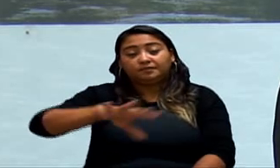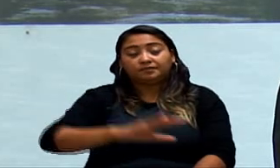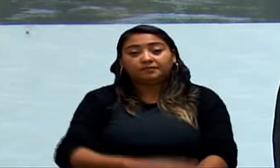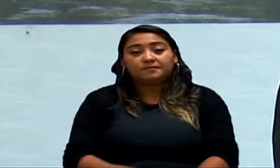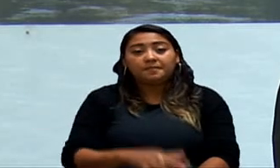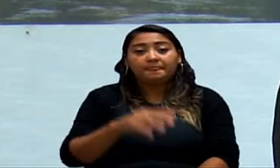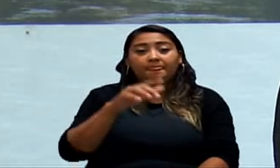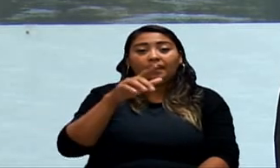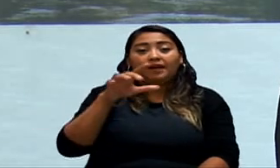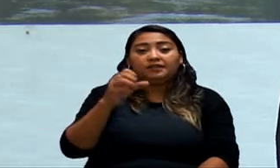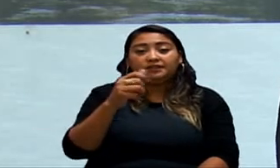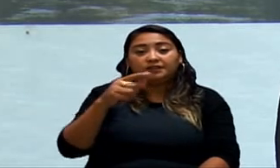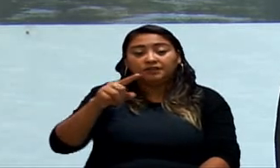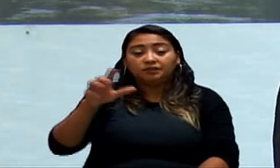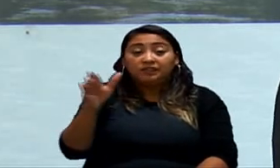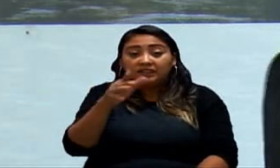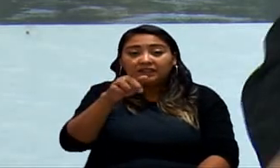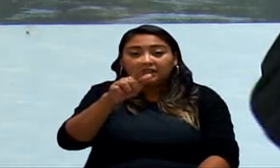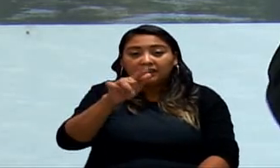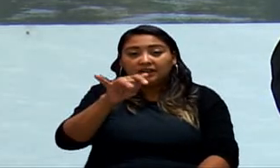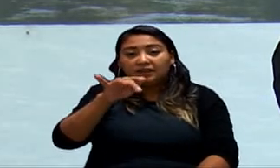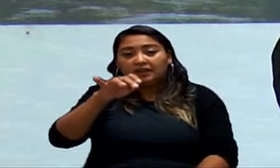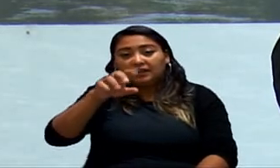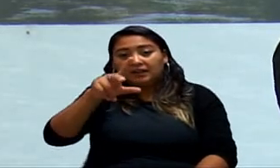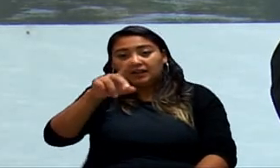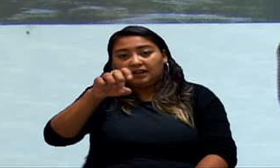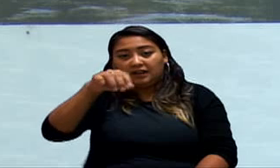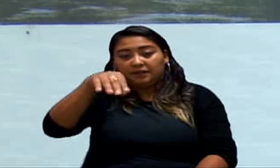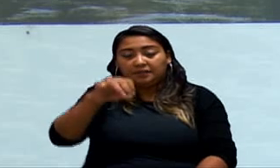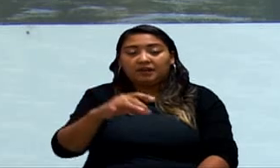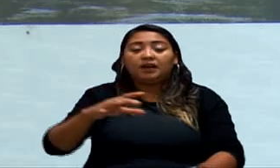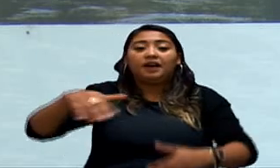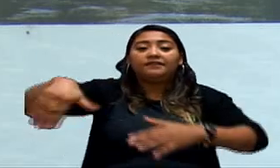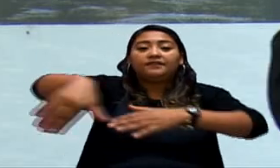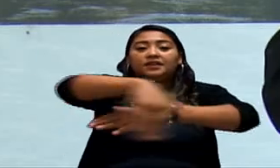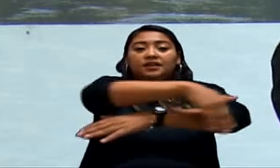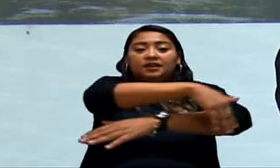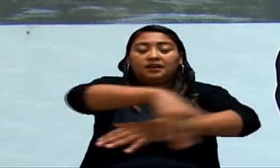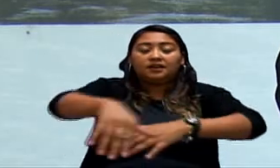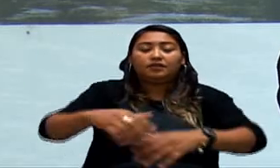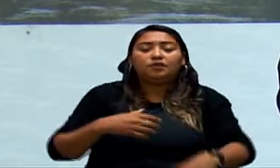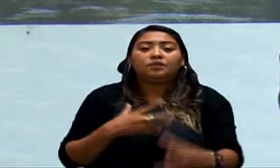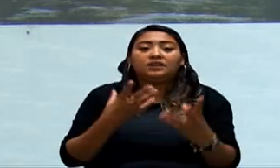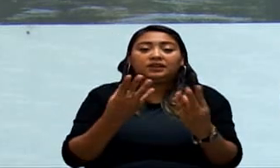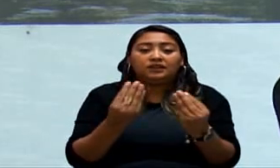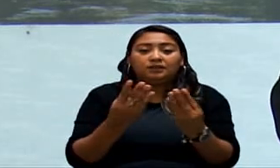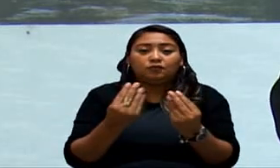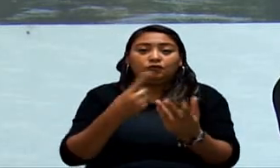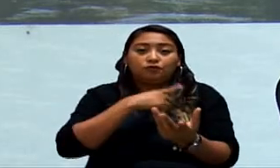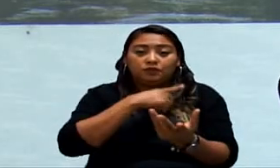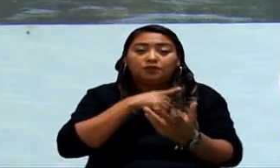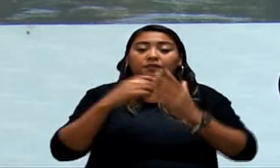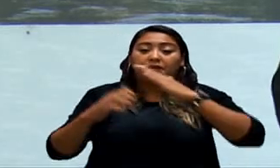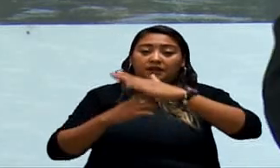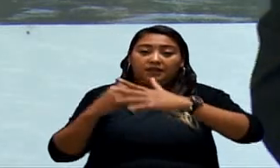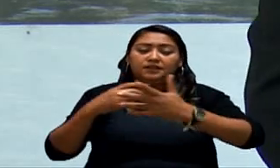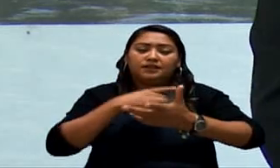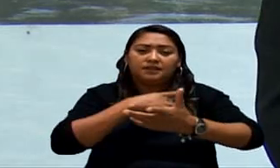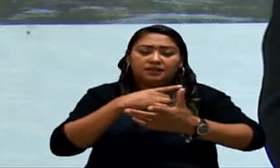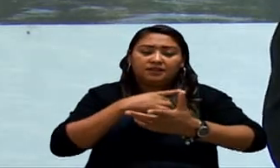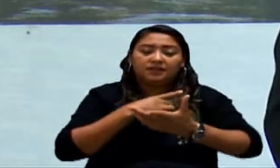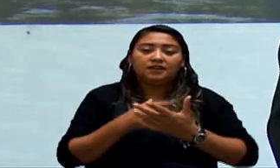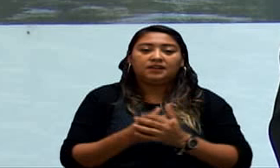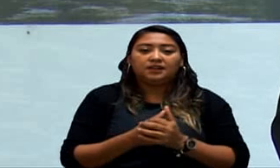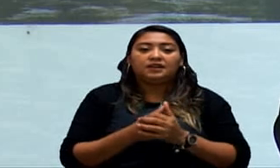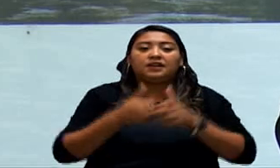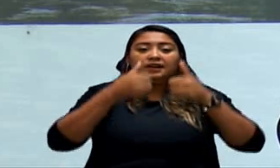do São Guilherme e tudo mais. E essa avenida, por incrível que pareça, onde tem muitas empresas, muitos barracões e muitas